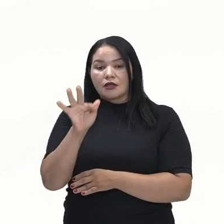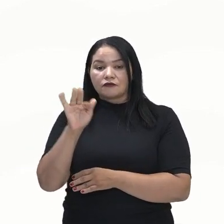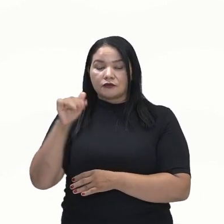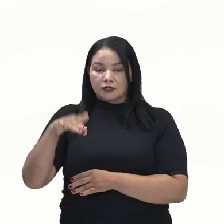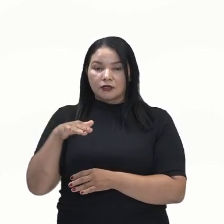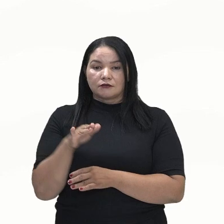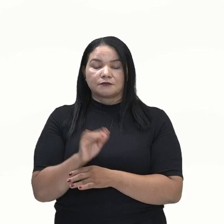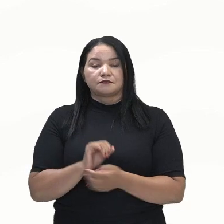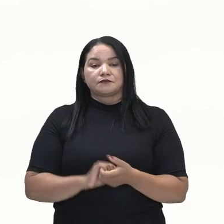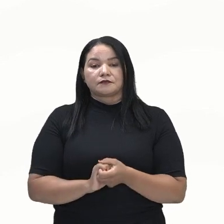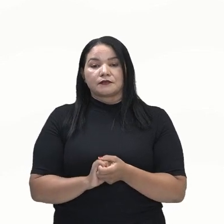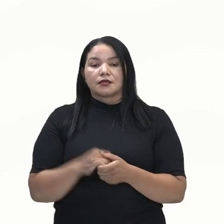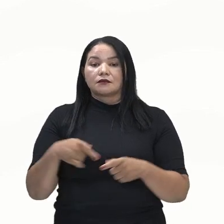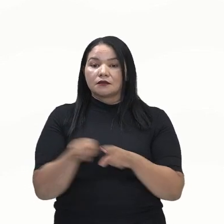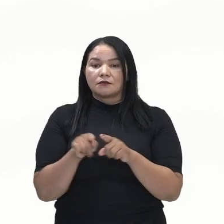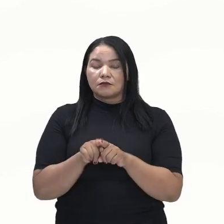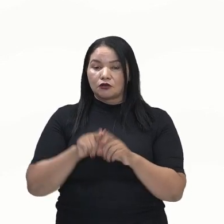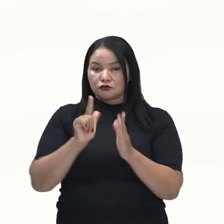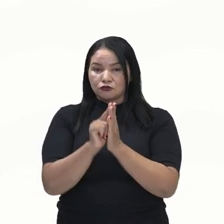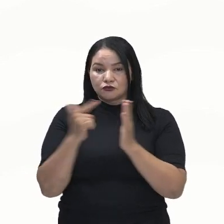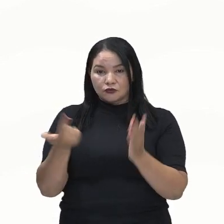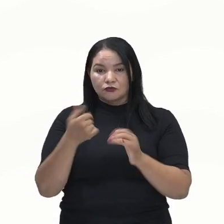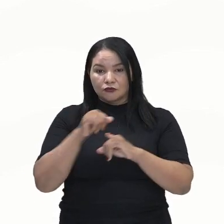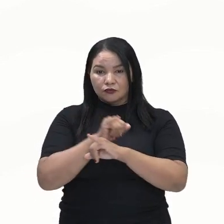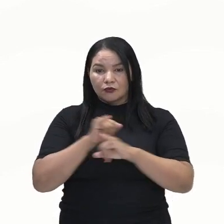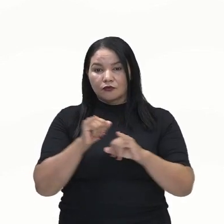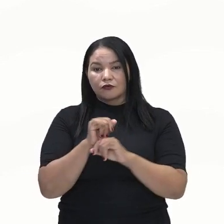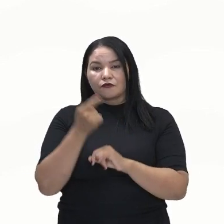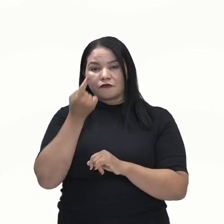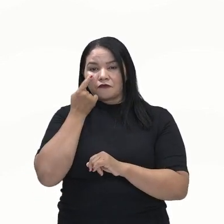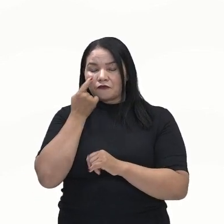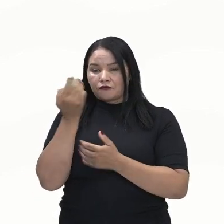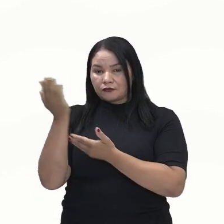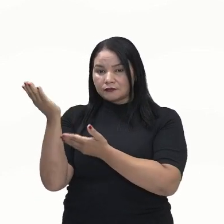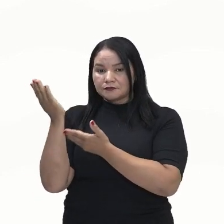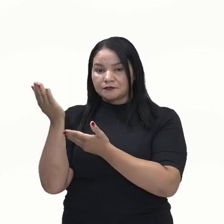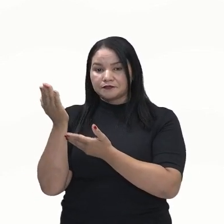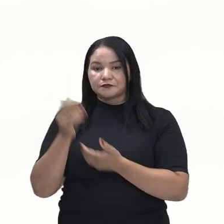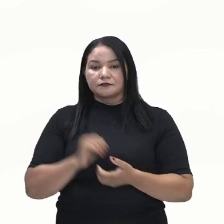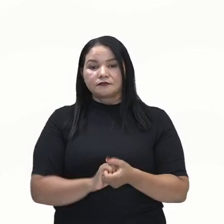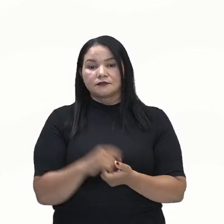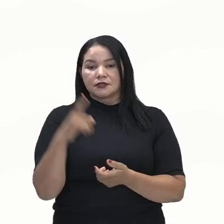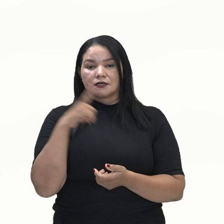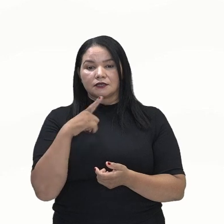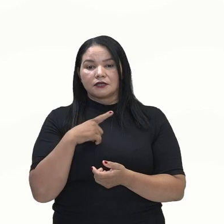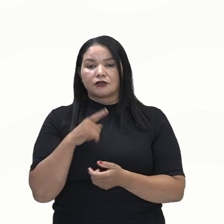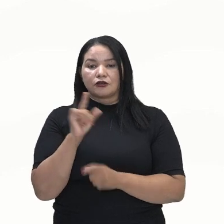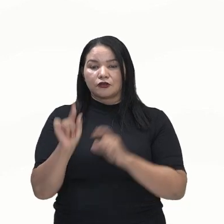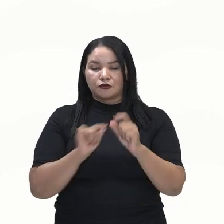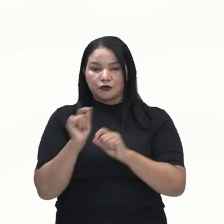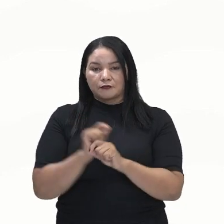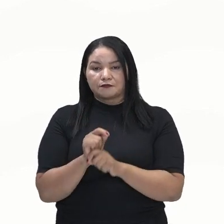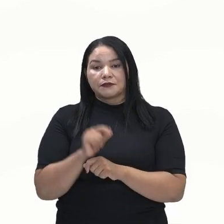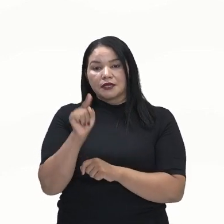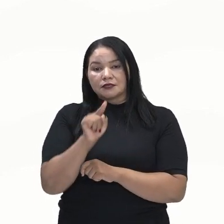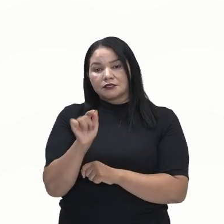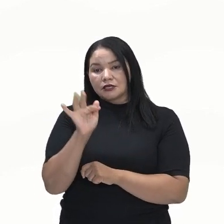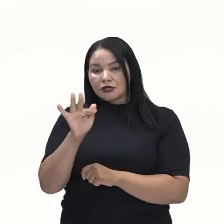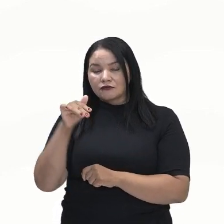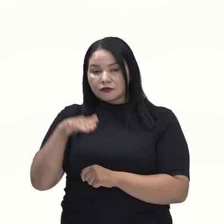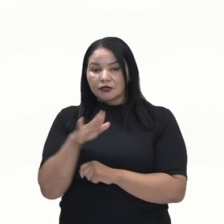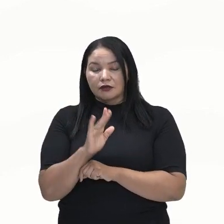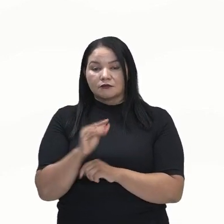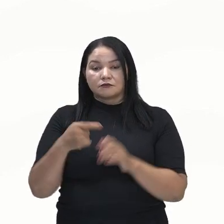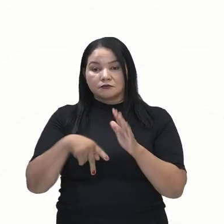Como bem veicula o Jornal do Comércio, como vocês podem observar aqui, nós temos, Zona Franca em